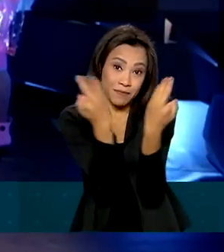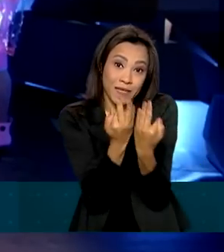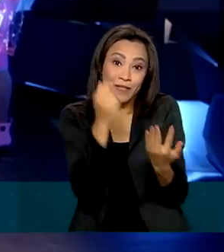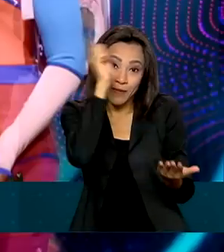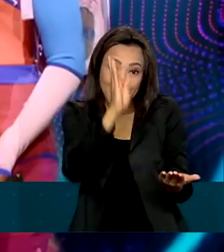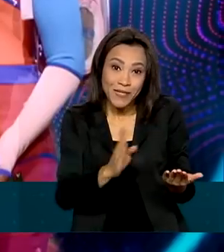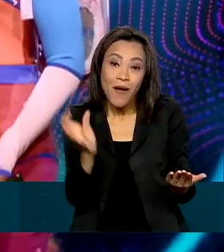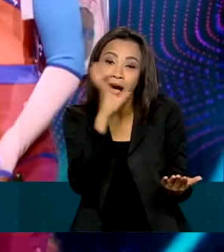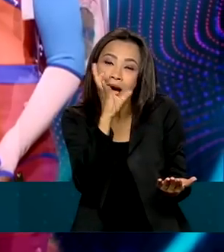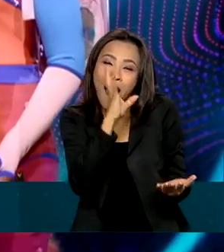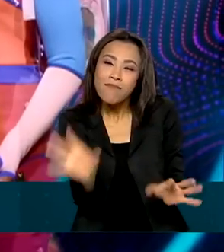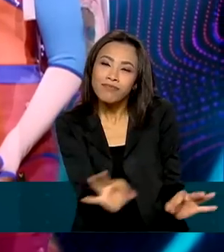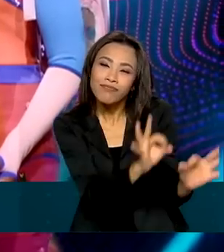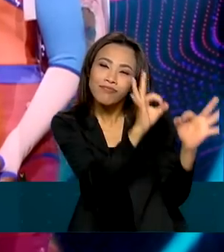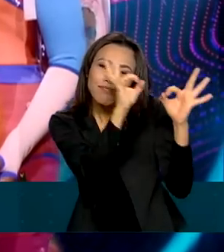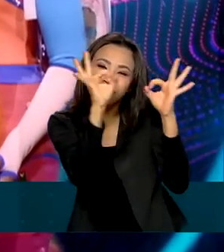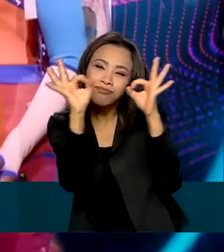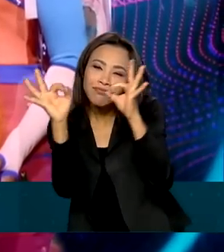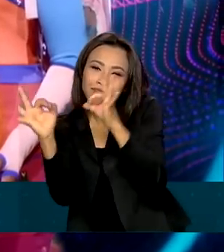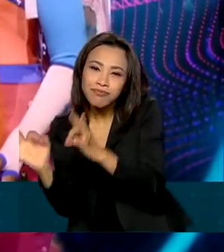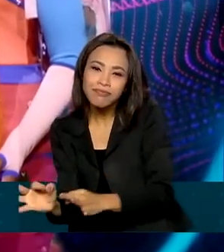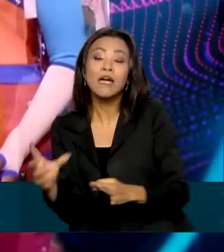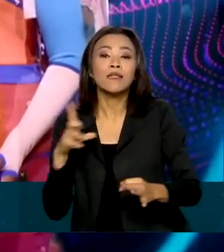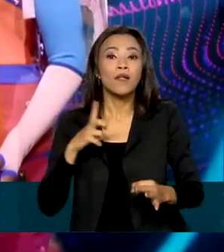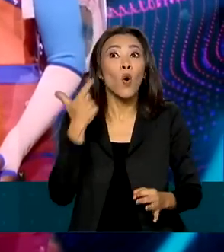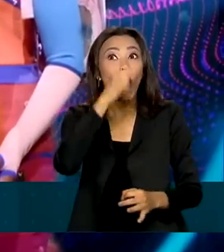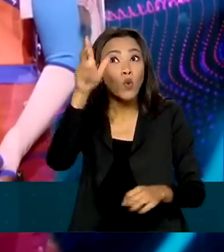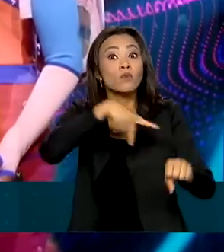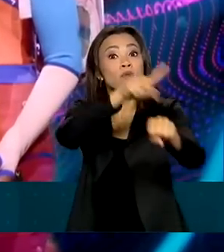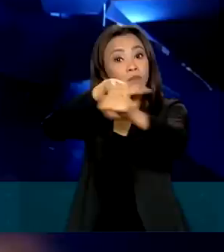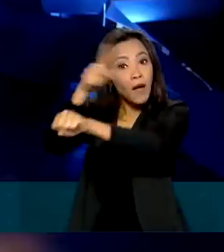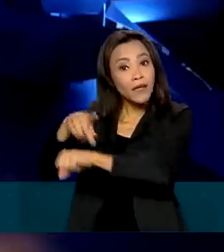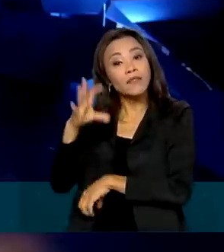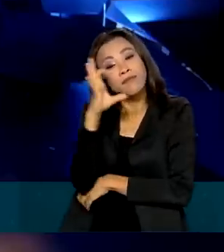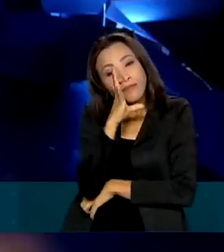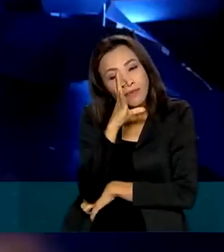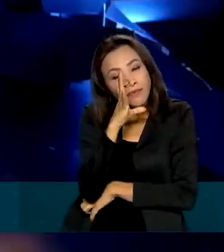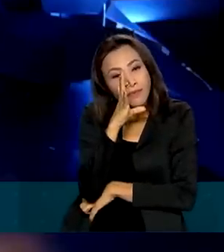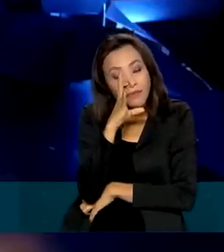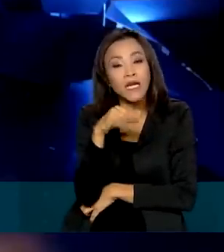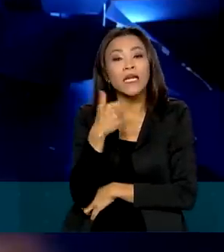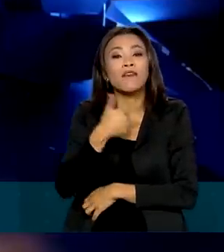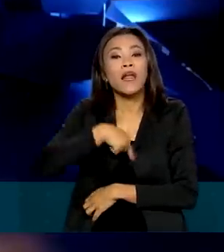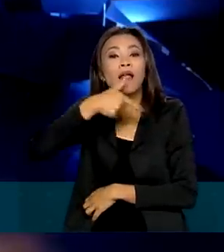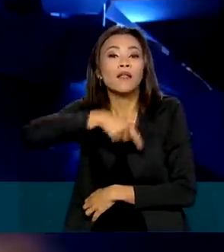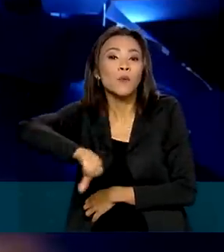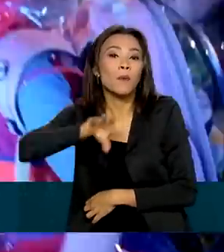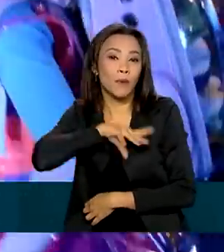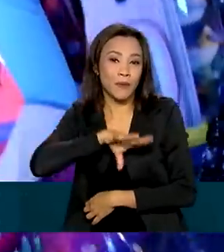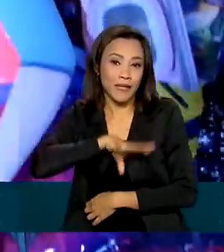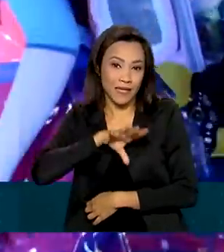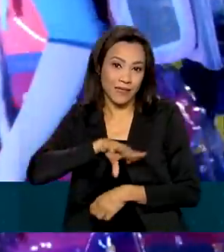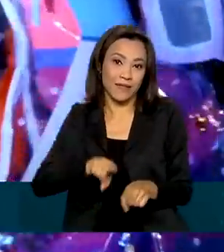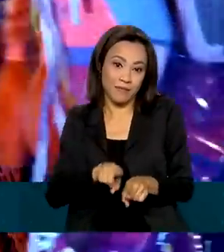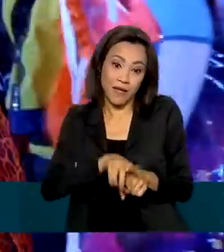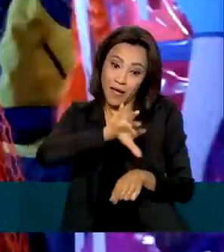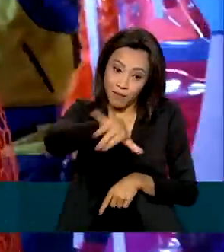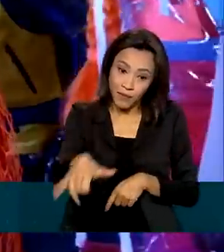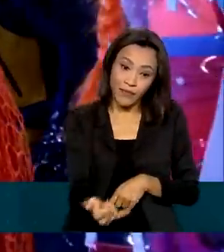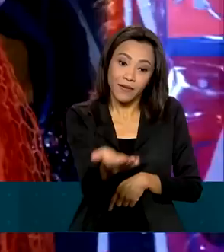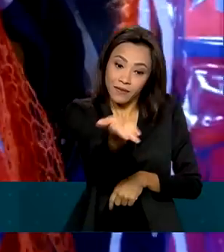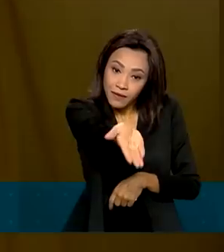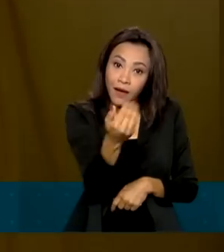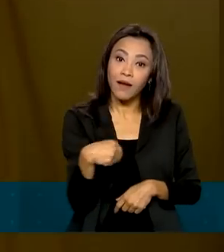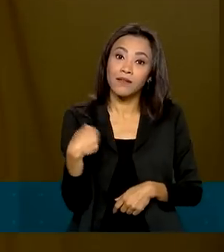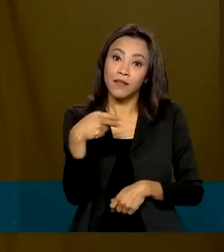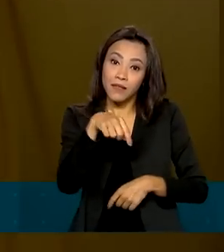brasileiras a websérie seja vista por outros países de língua portuguesa e seja aproveitada também em